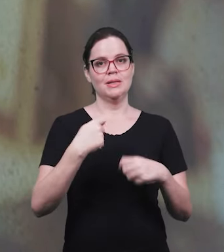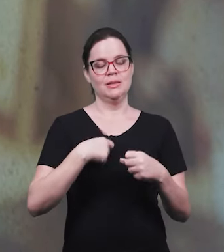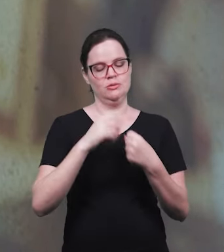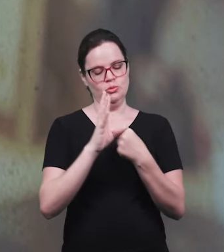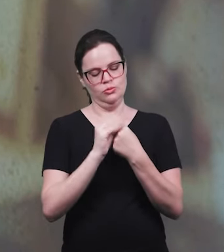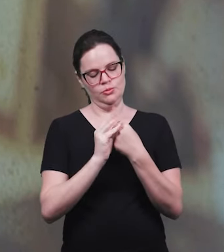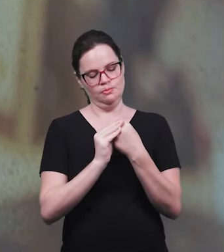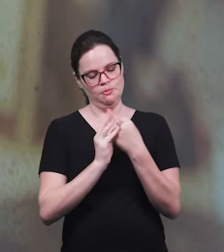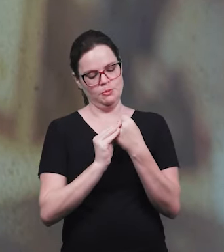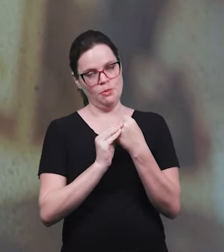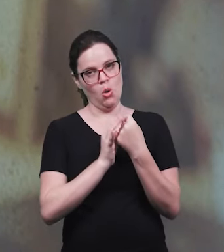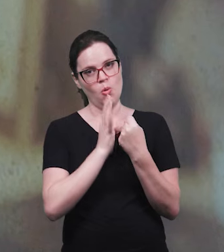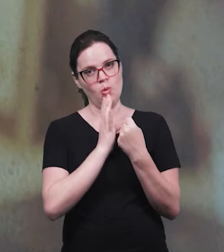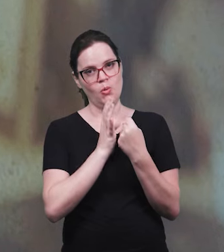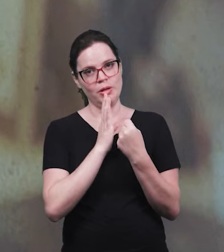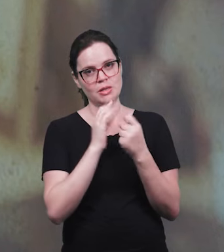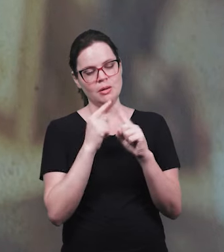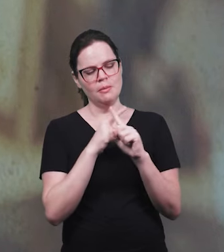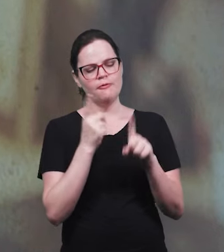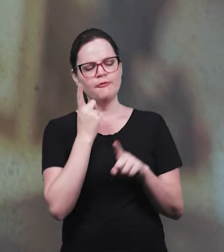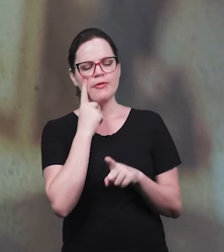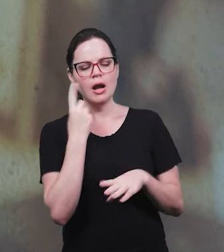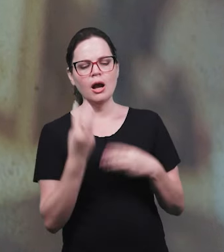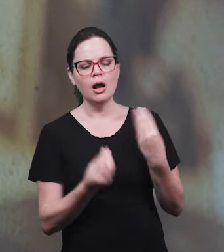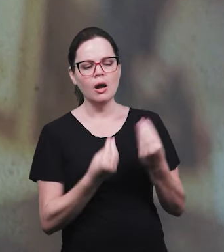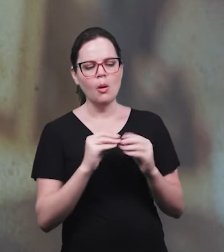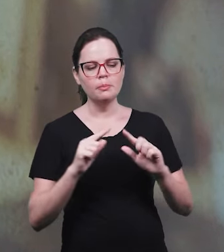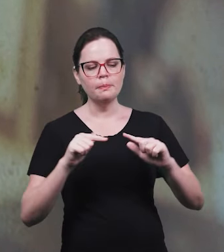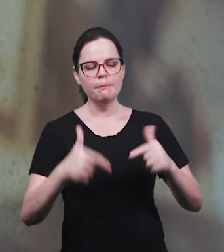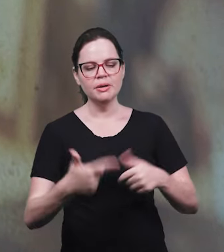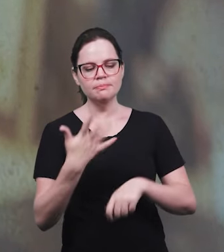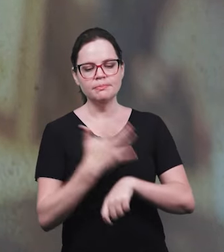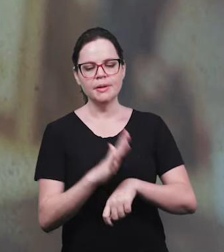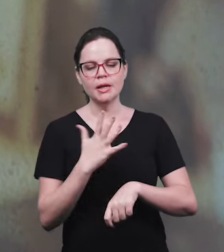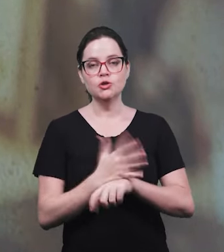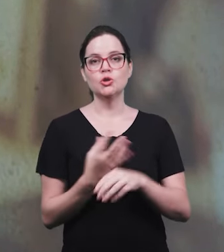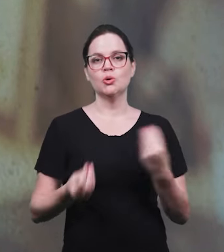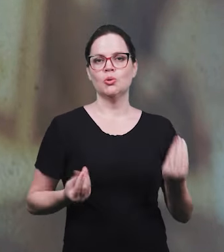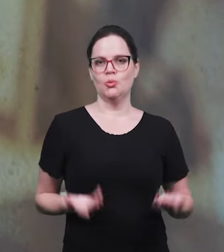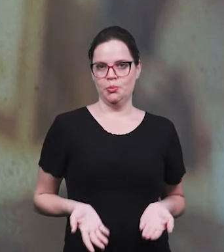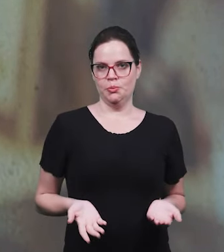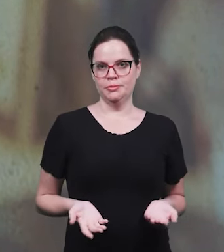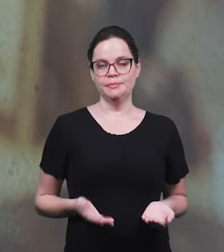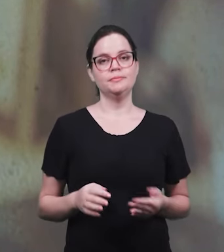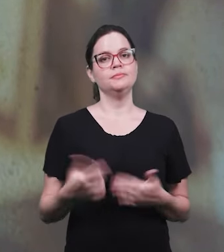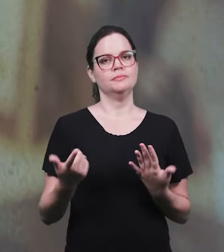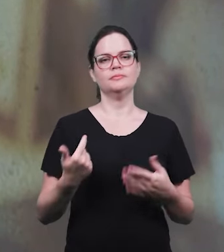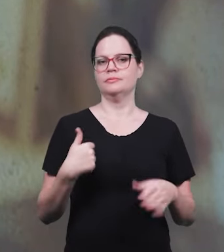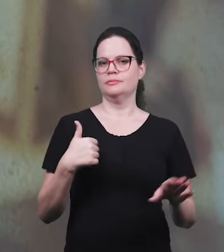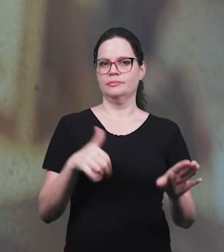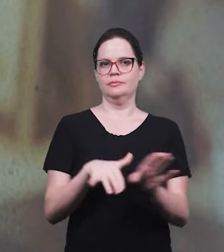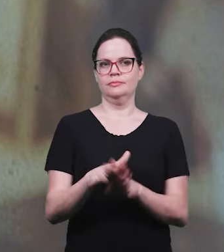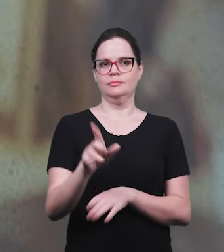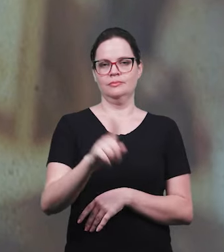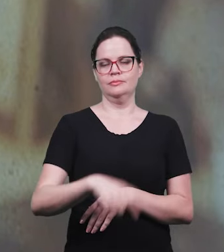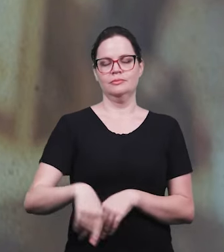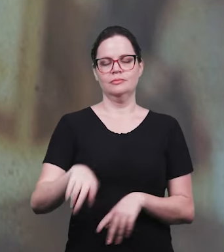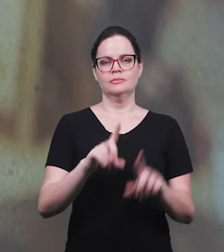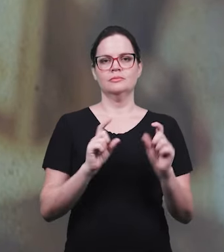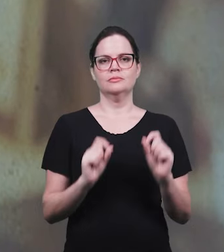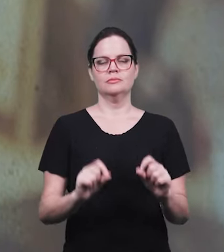conhecer as matérias e também como que elas são aplicadas na prática. Correto. Então, um conselho que nós também já damos desde